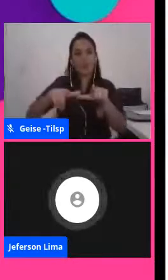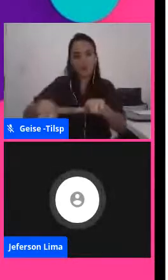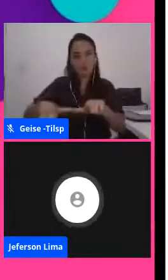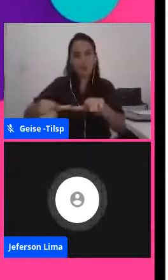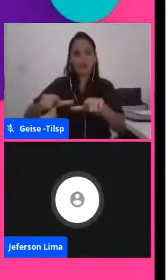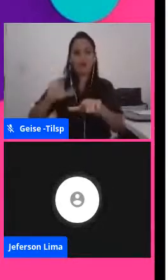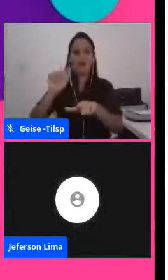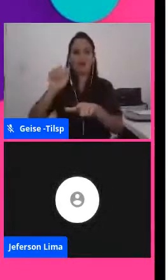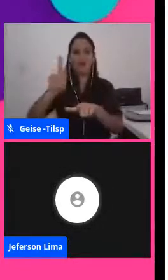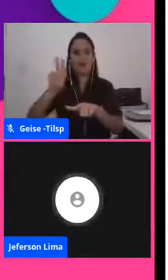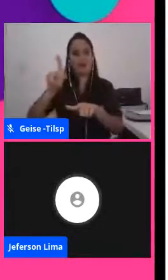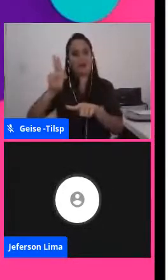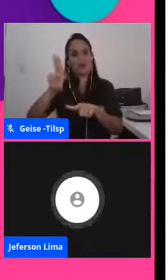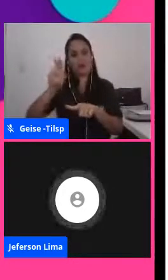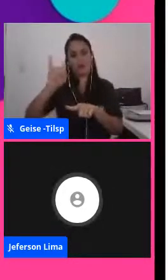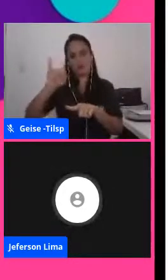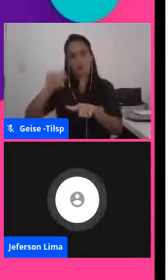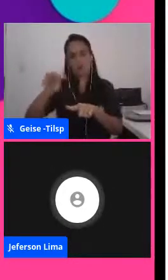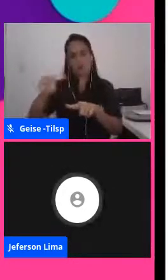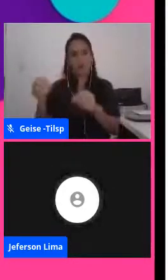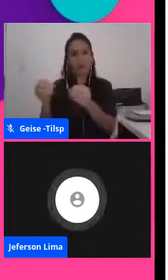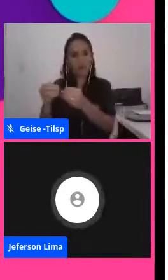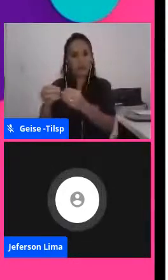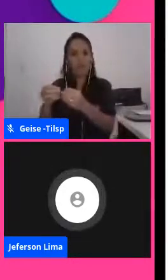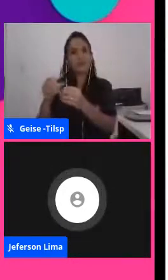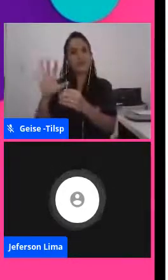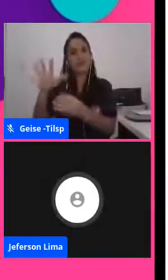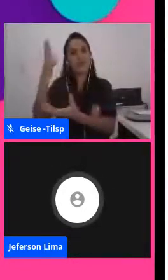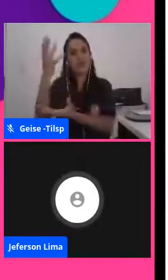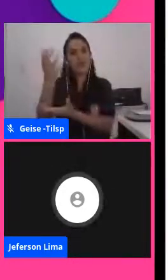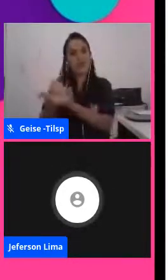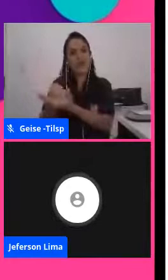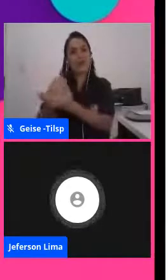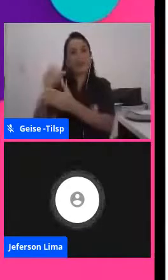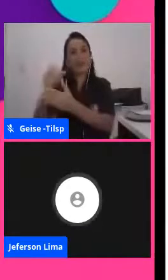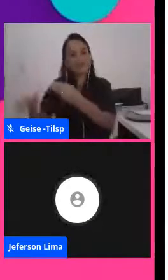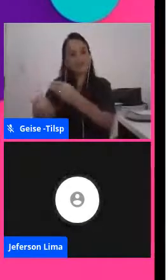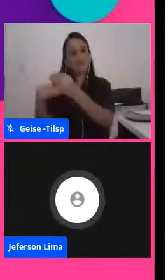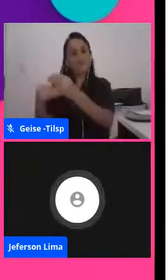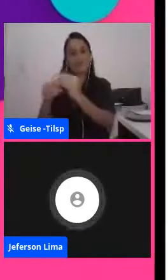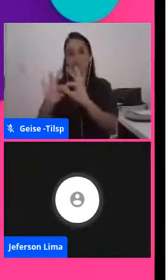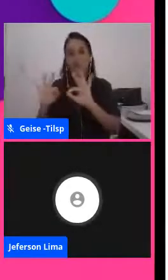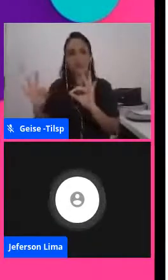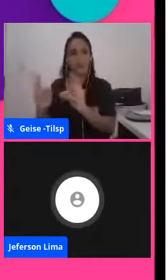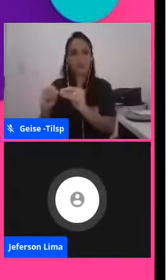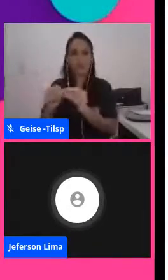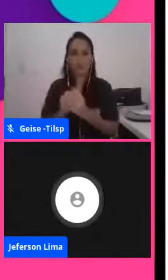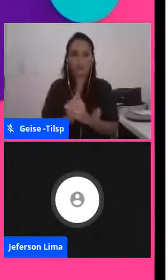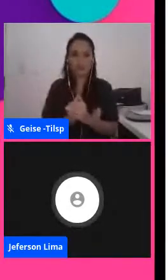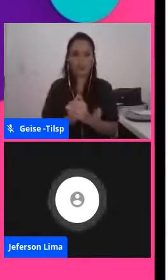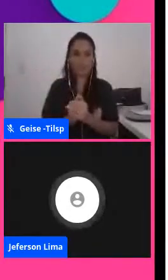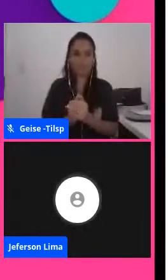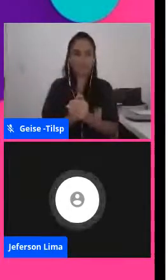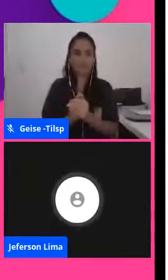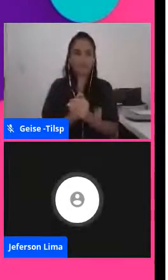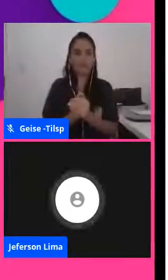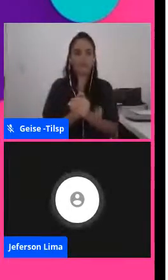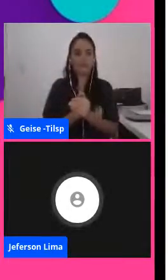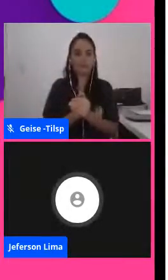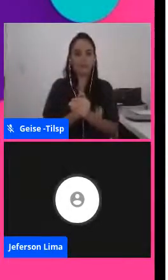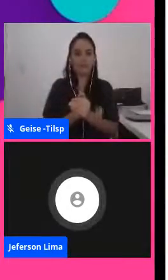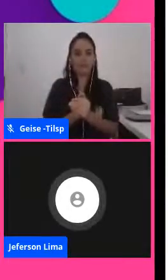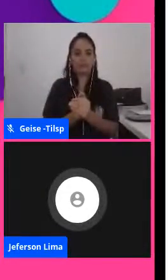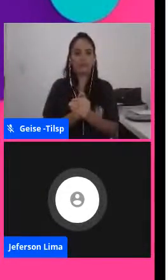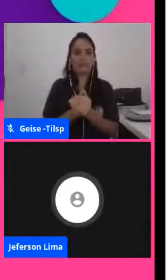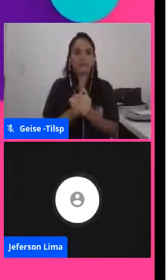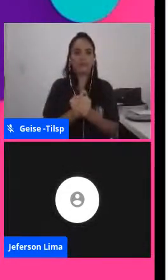o próximo passo, acredito eu, vai ser justamente poder falar que um determinado sketch, né, ele tem dependências ali que precisam ser